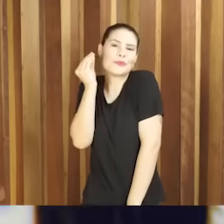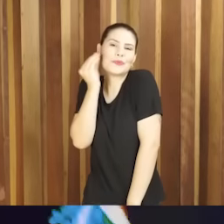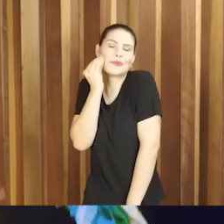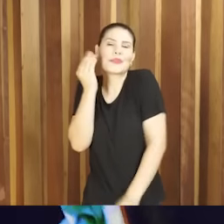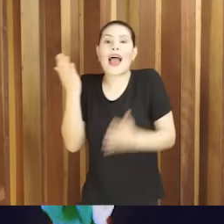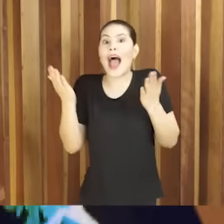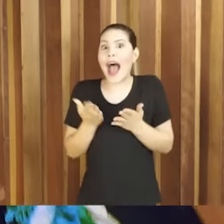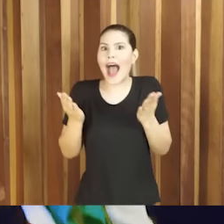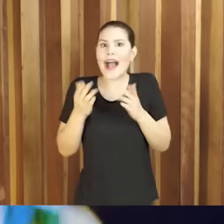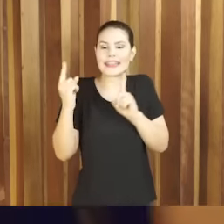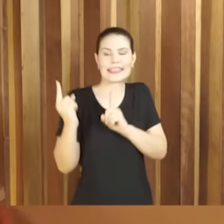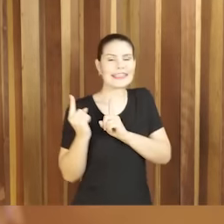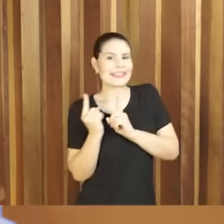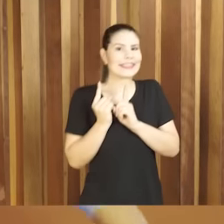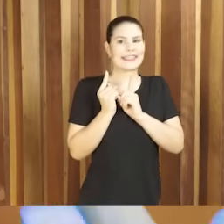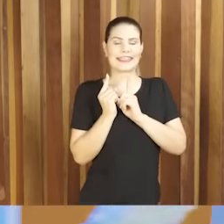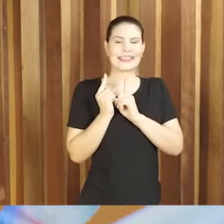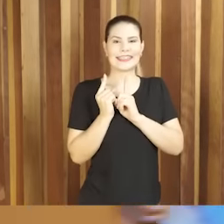beijinho. Agora que